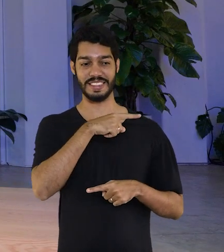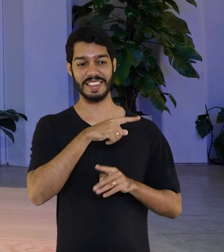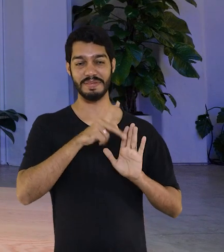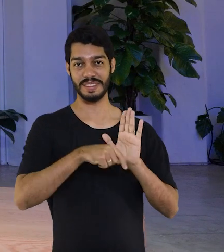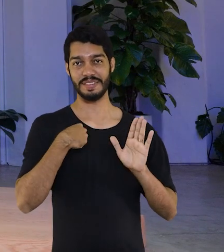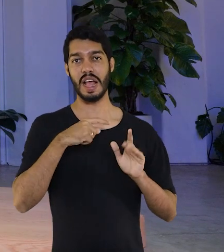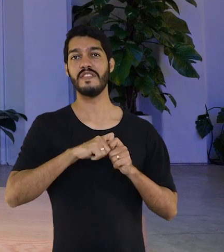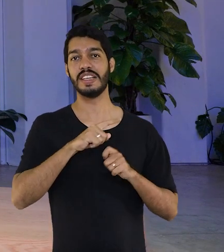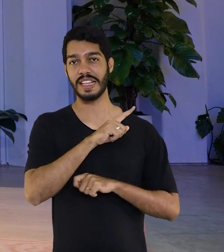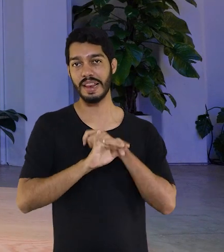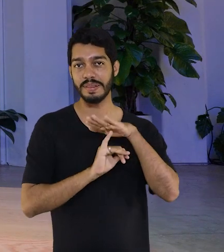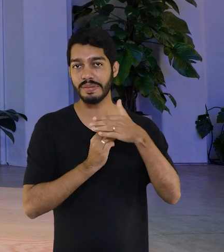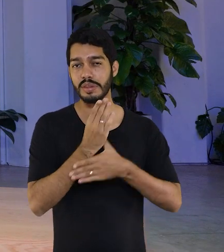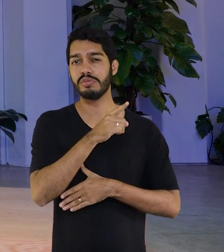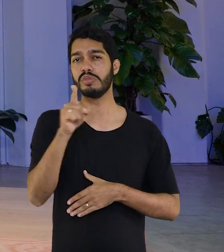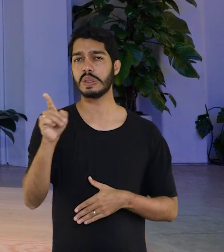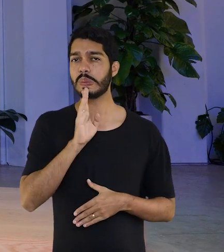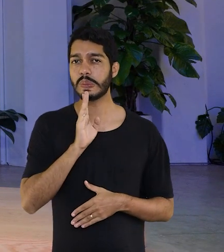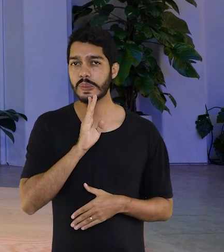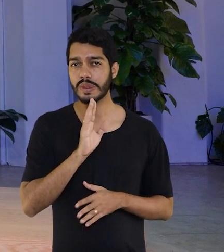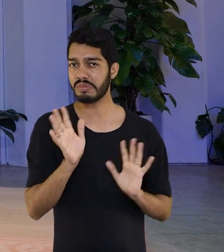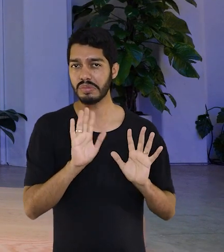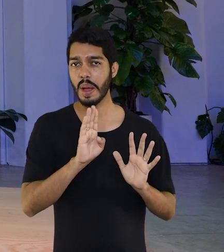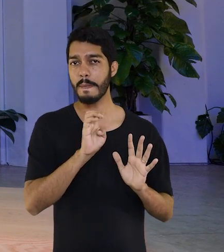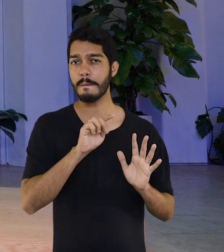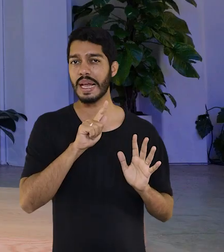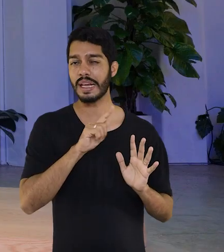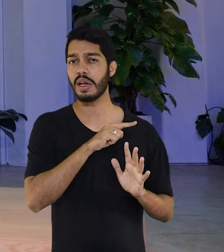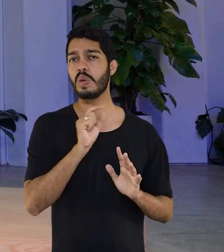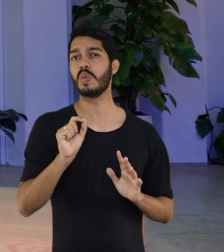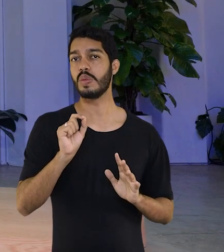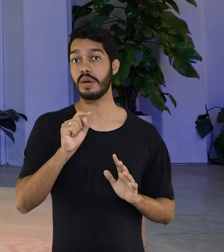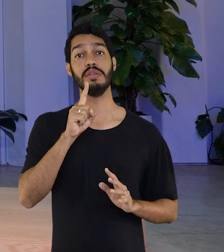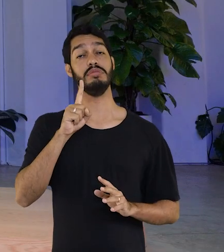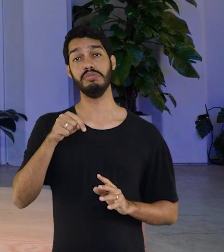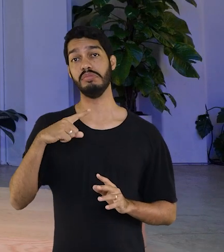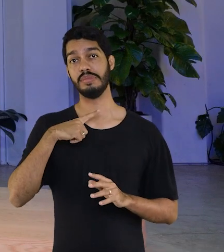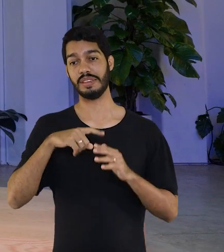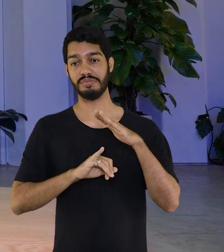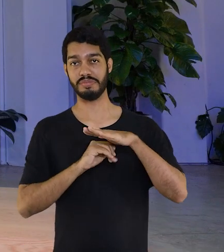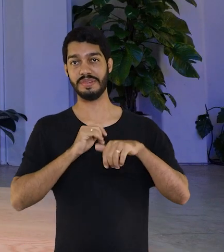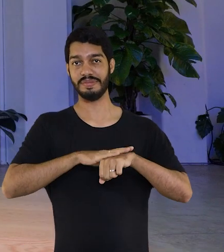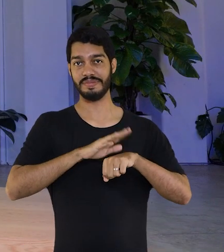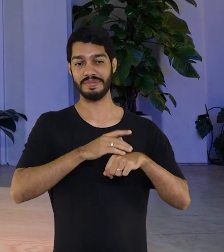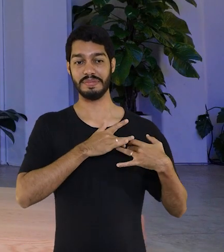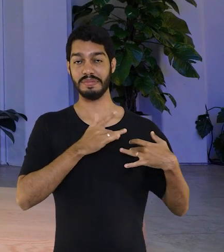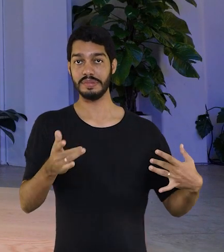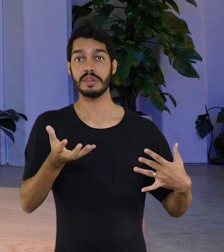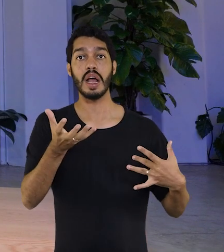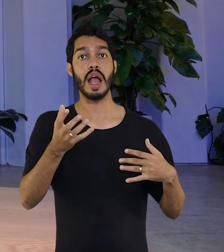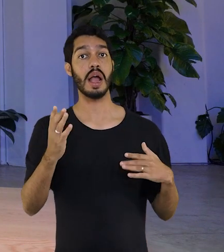até para contar um pouquinho do programa que eu estou tocando hoje na Fundação Bering. Eu não sei se algum de vocês conhece a Fundação Bering. A Fundação é uma